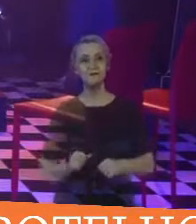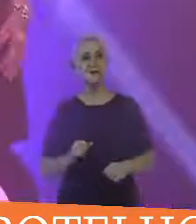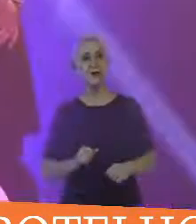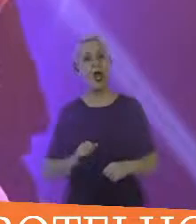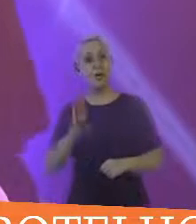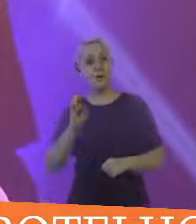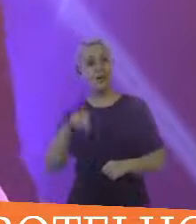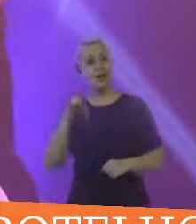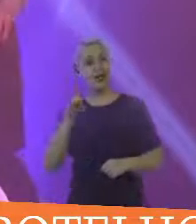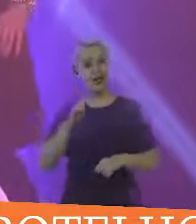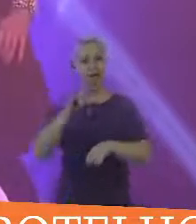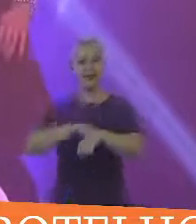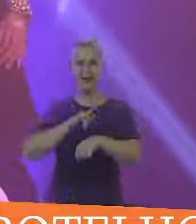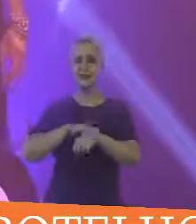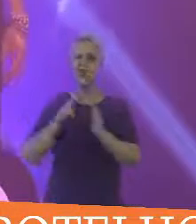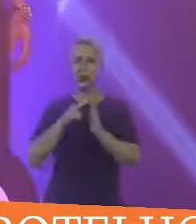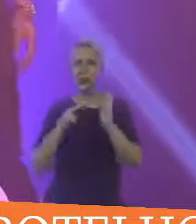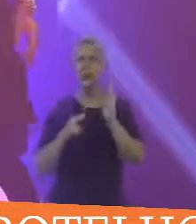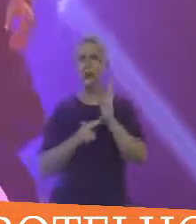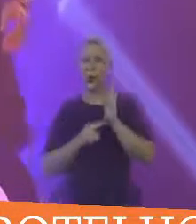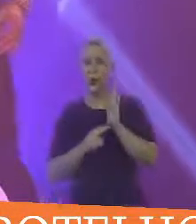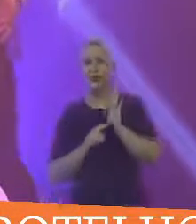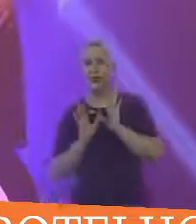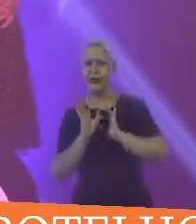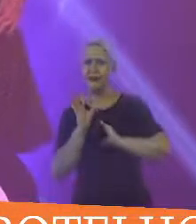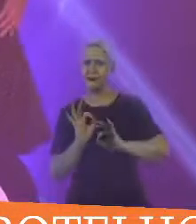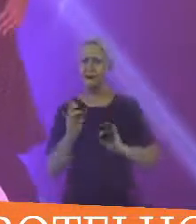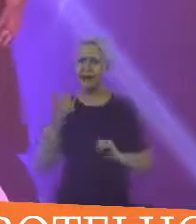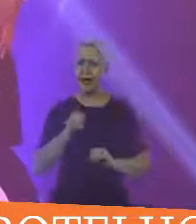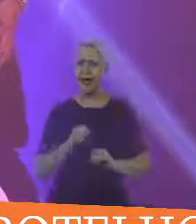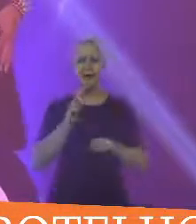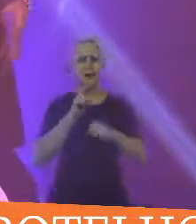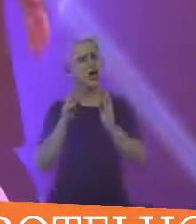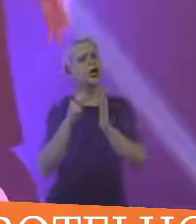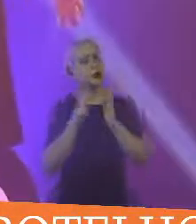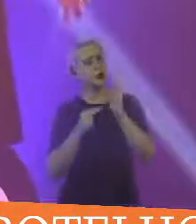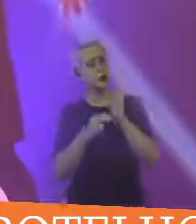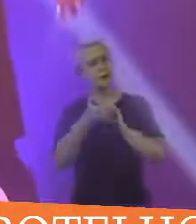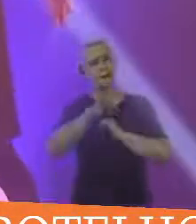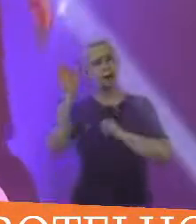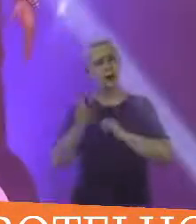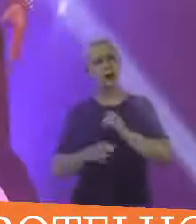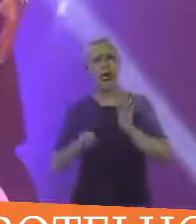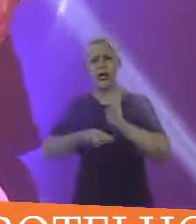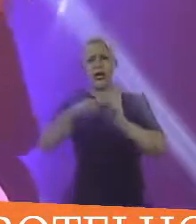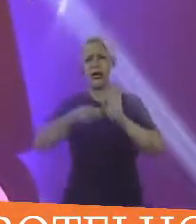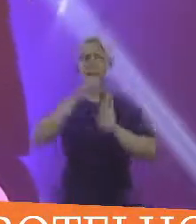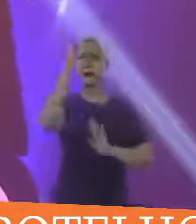Bombundex é 10, Bombundex é 1000, Bombundex, você é linda.